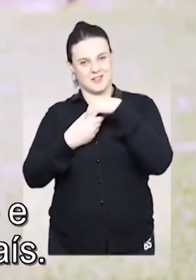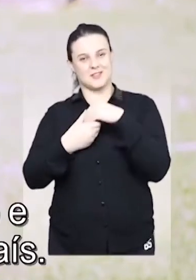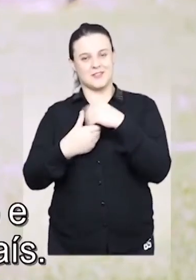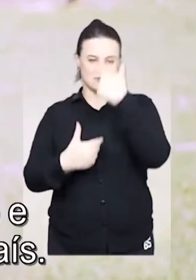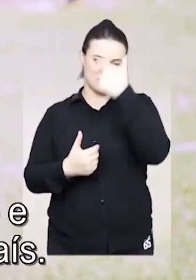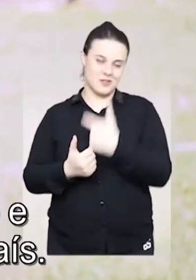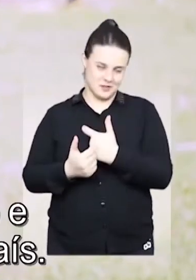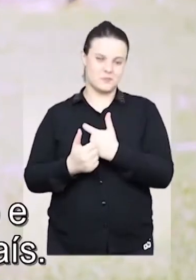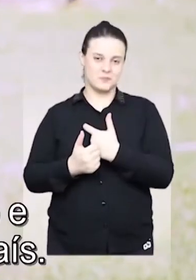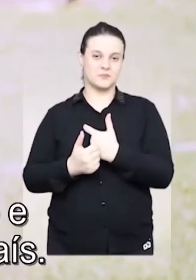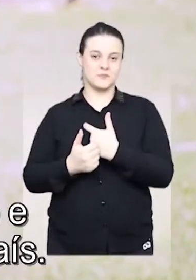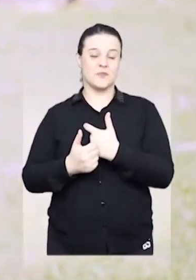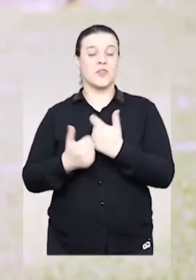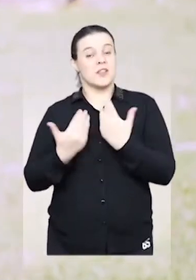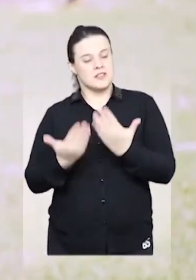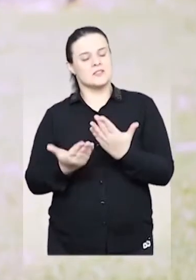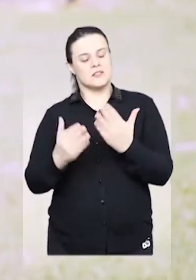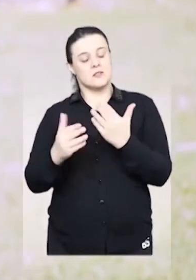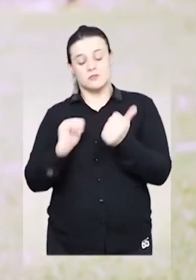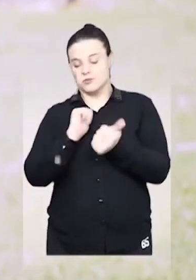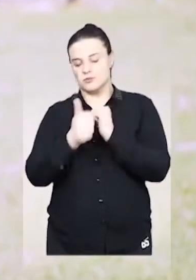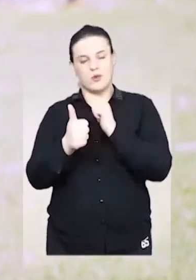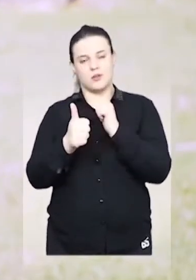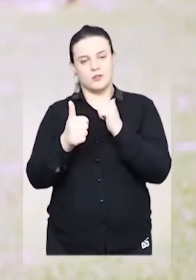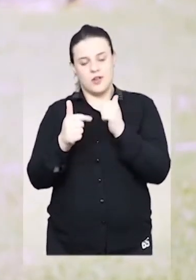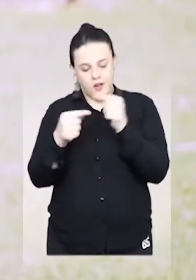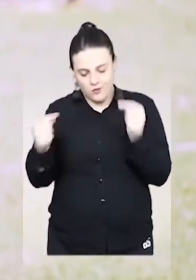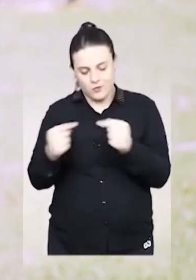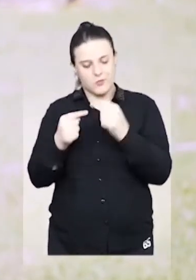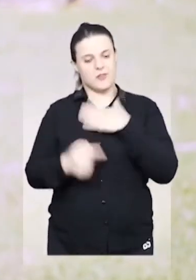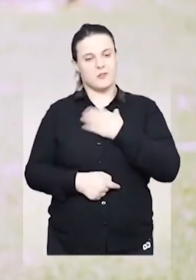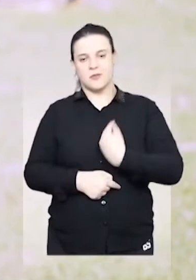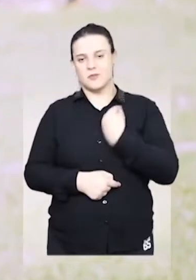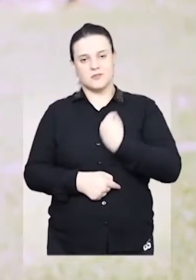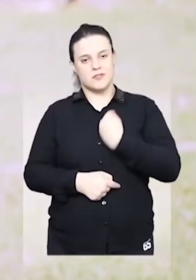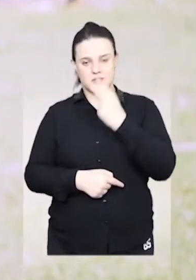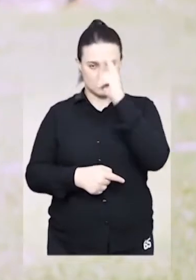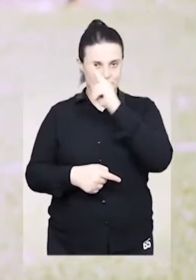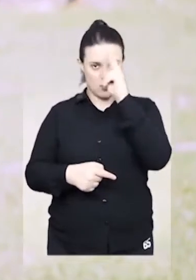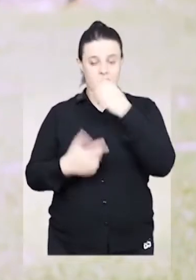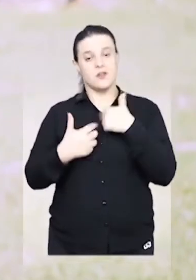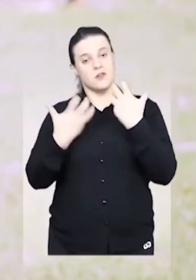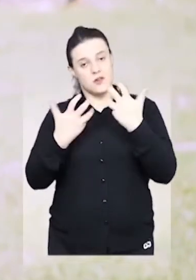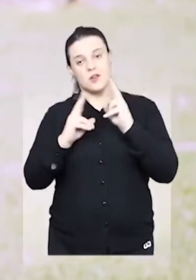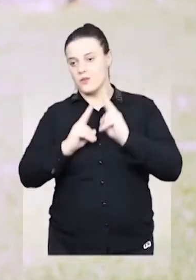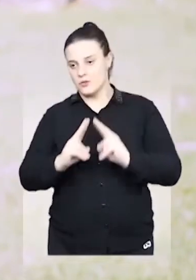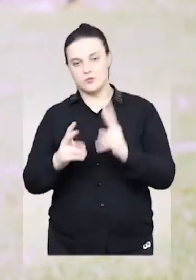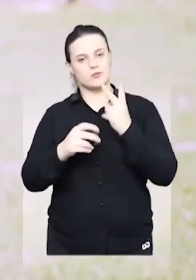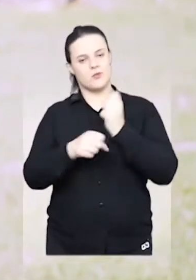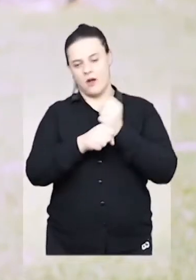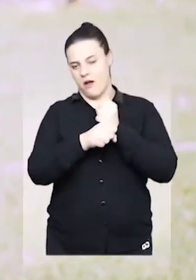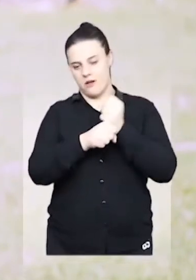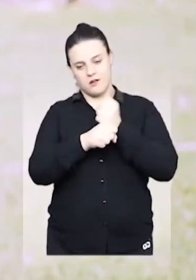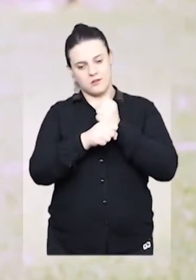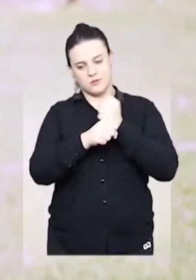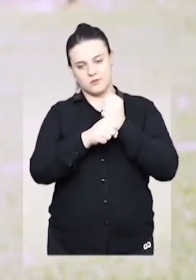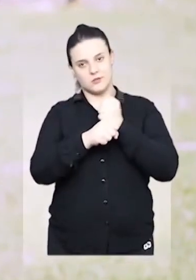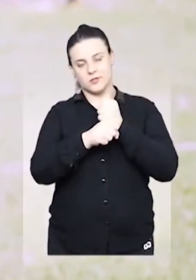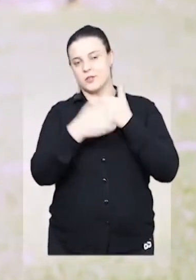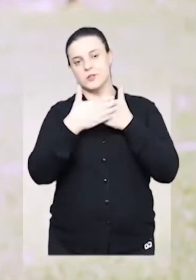é a Thaís. Então, faz parte da minha vida, faz parte da minha história e eu espero que continue assim por muitos anos,